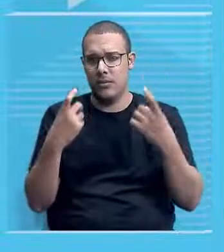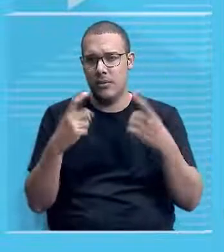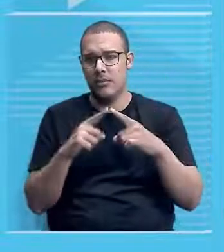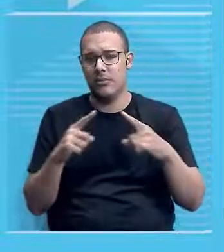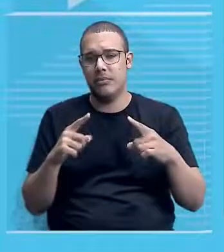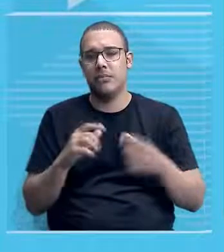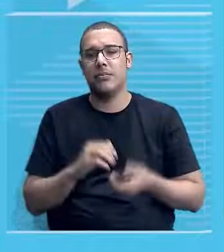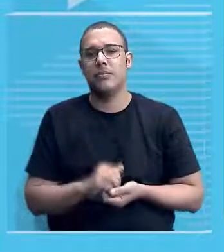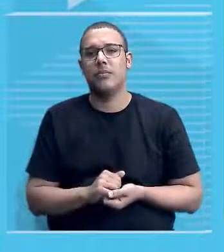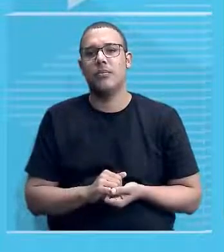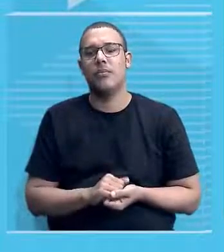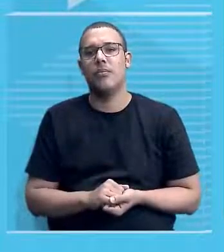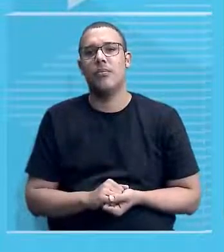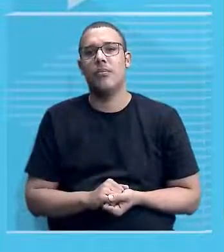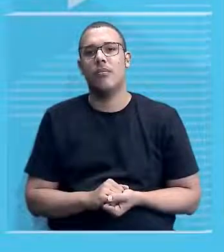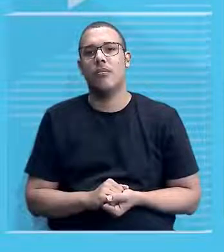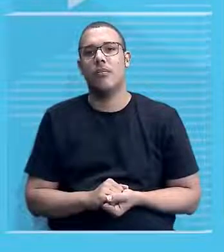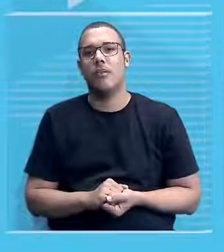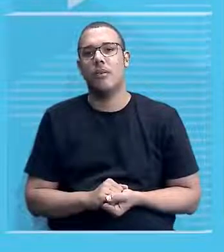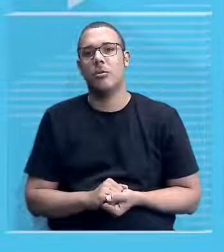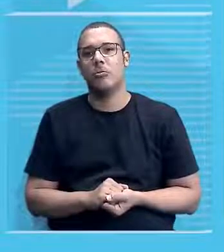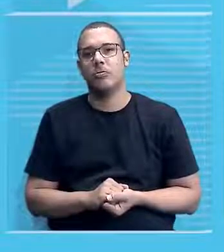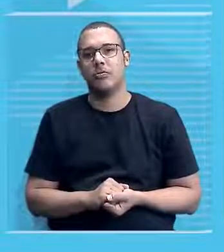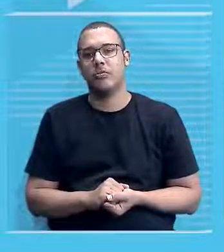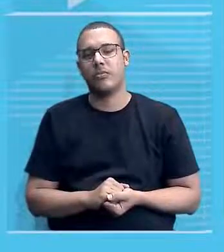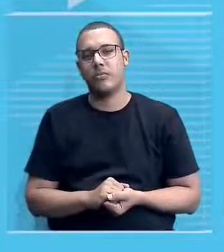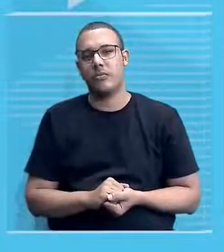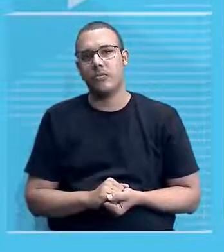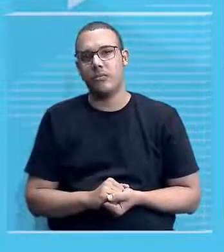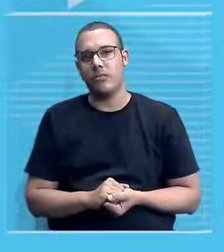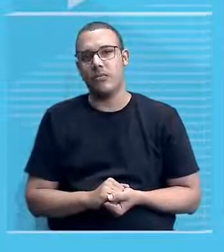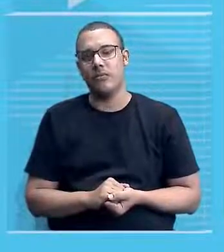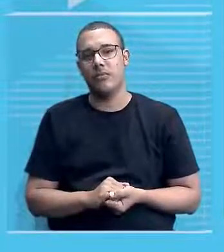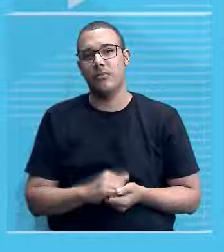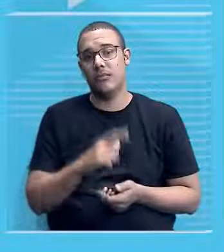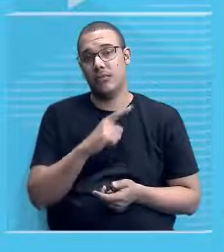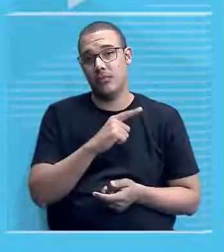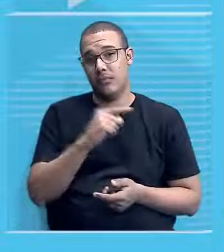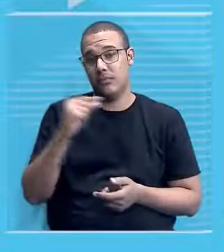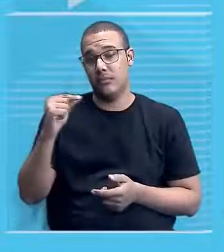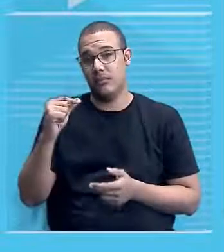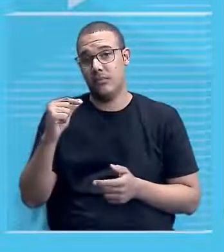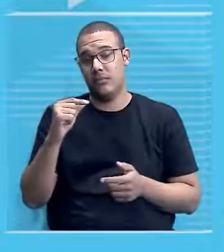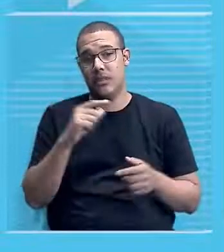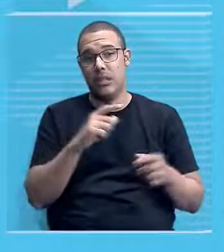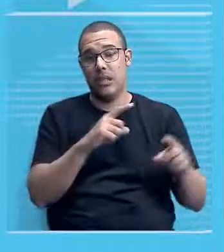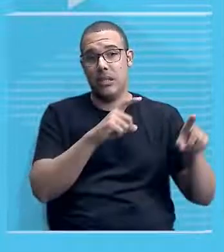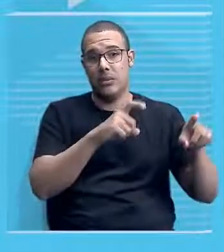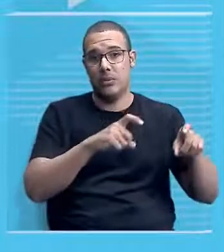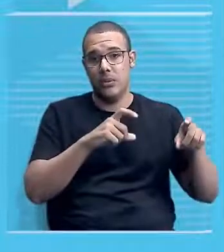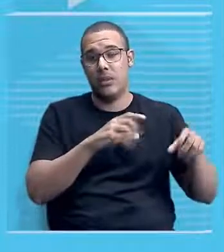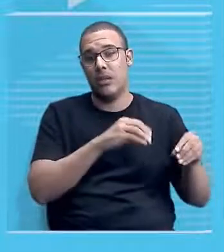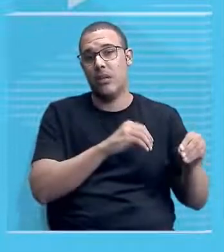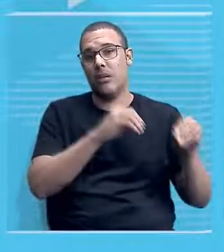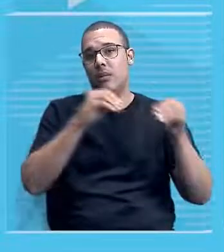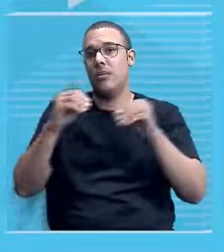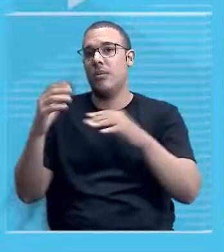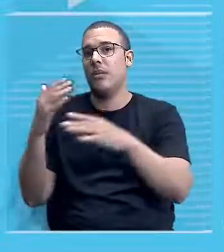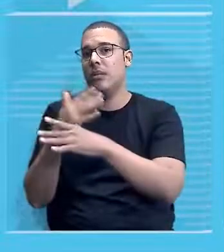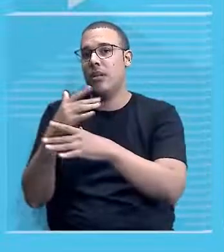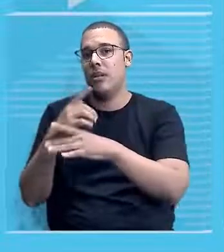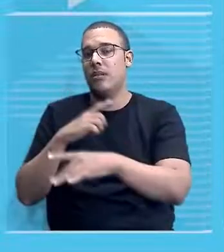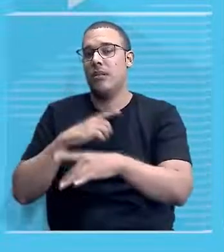provado Ele tá dizendo Quem Deixa a cidade é quem deixa o campo para ir para Cidade vai se complicar